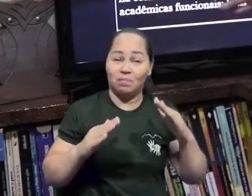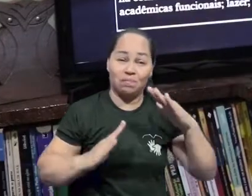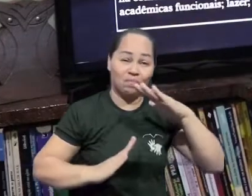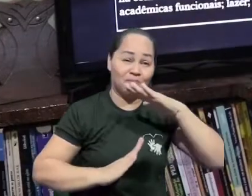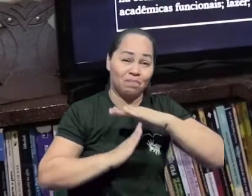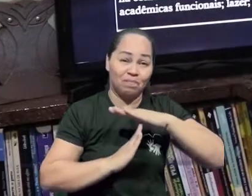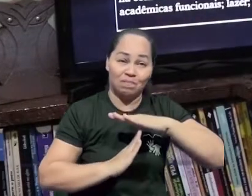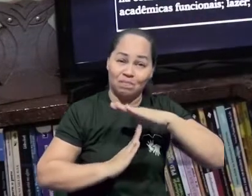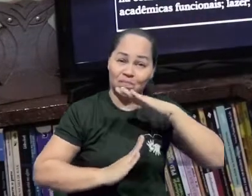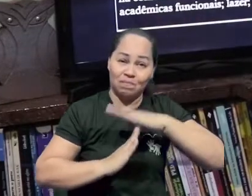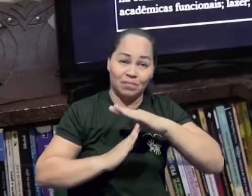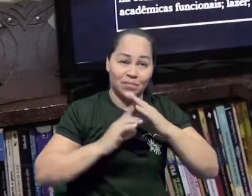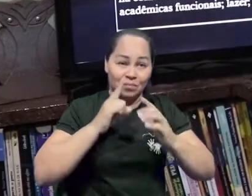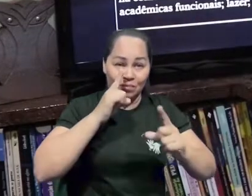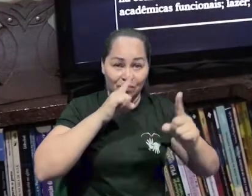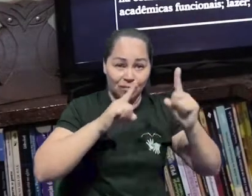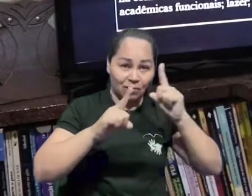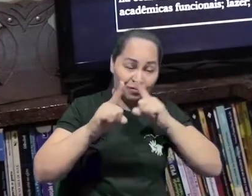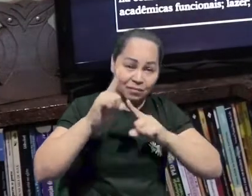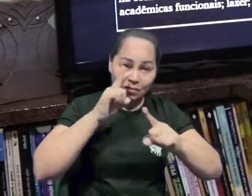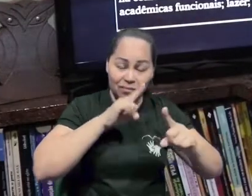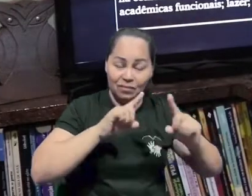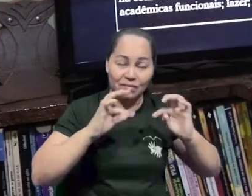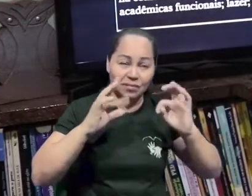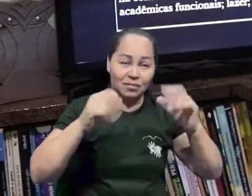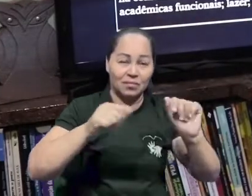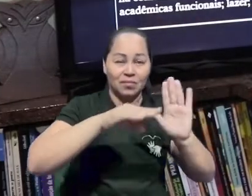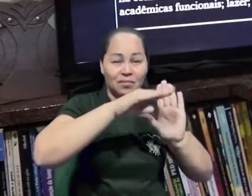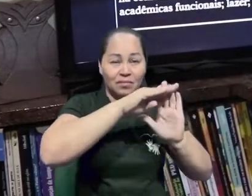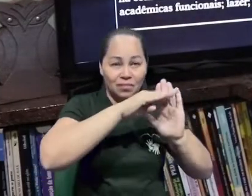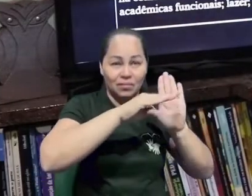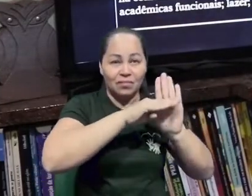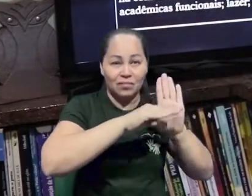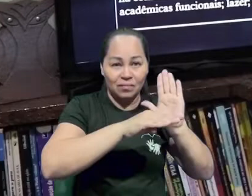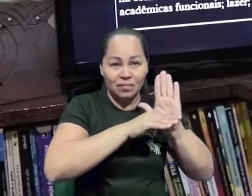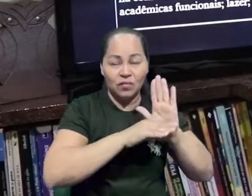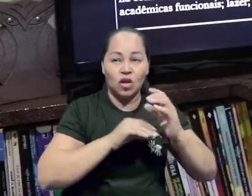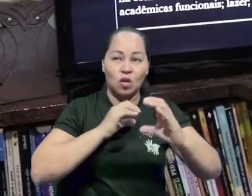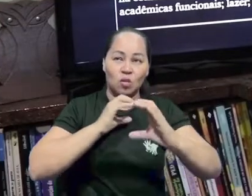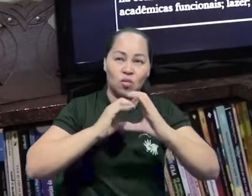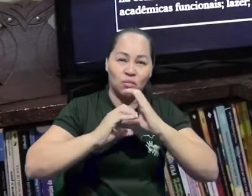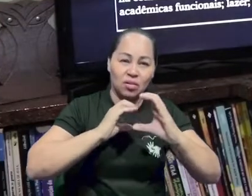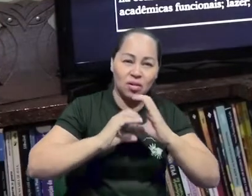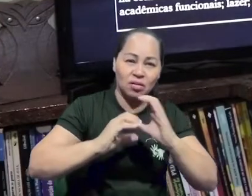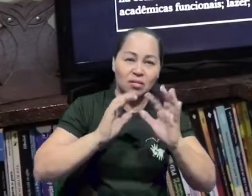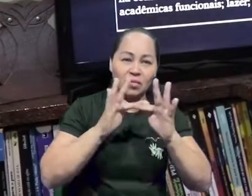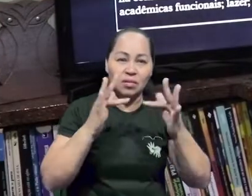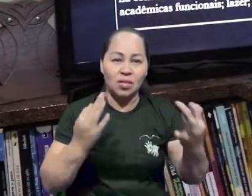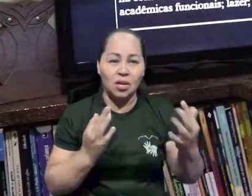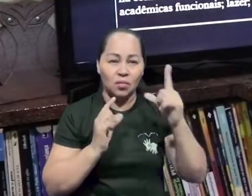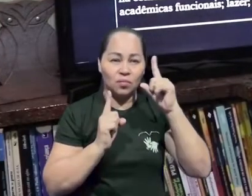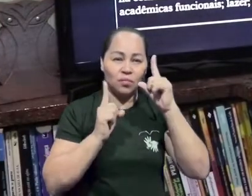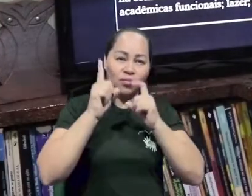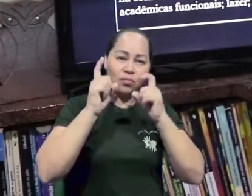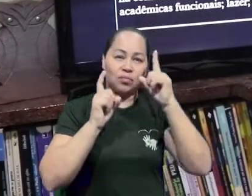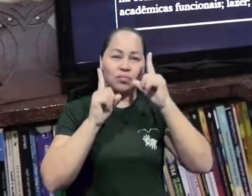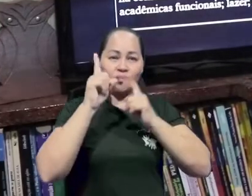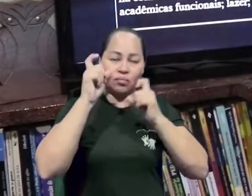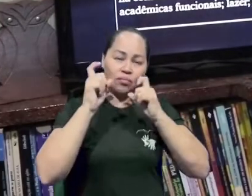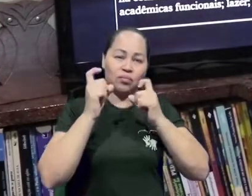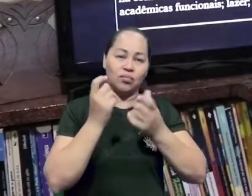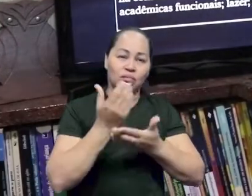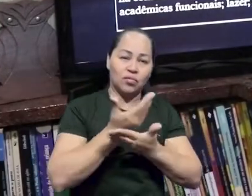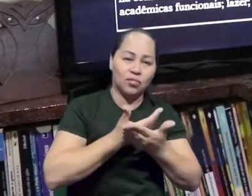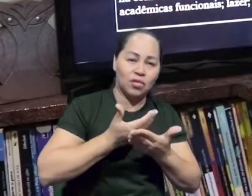em todas as habilidades do comportamento adaptativo, em que pese dificuldades na comunicação simples e gestual,